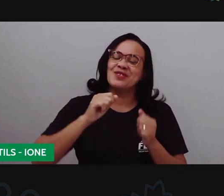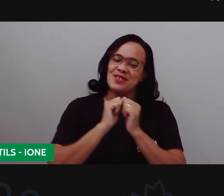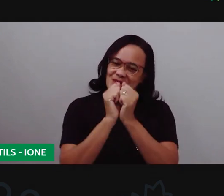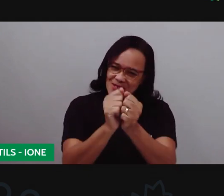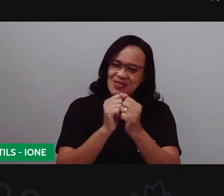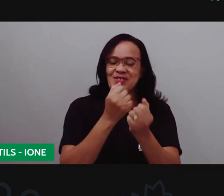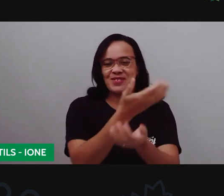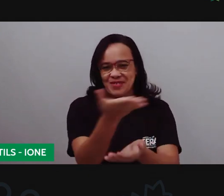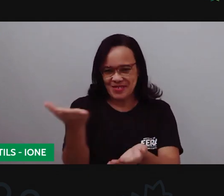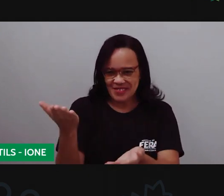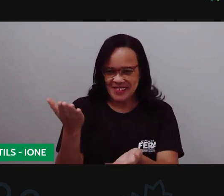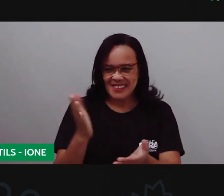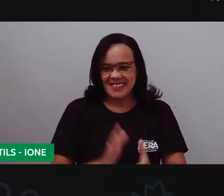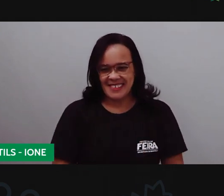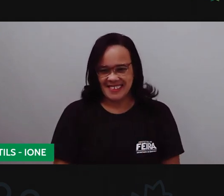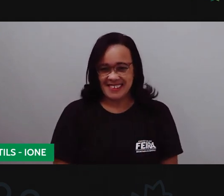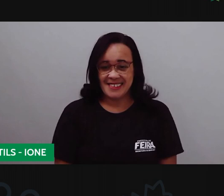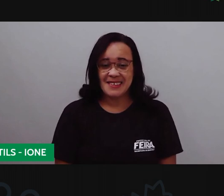vocês.